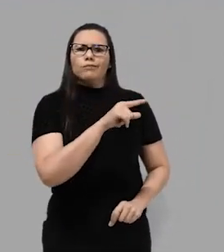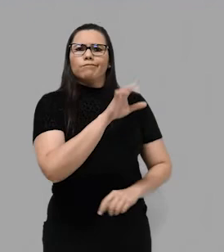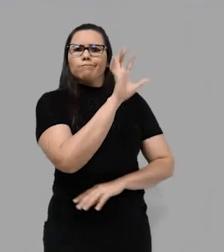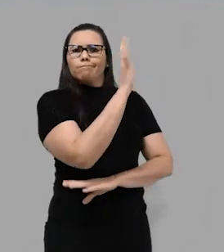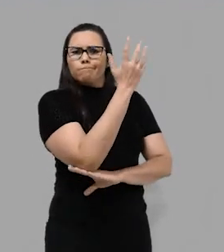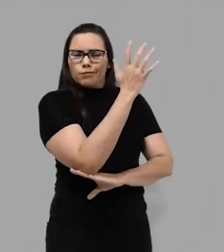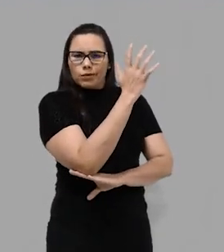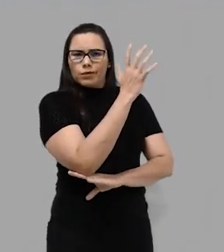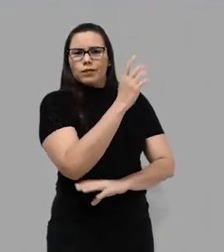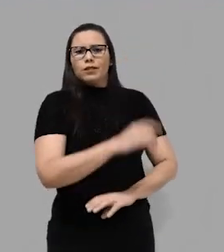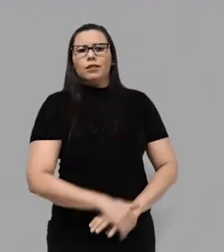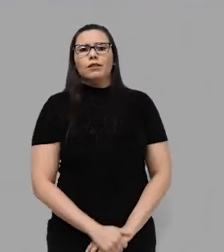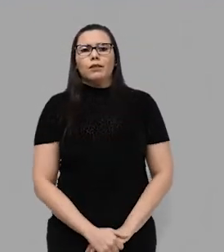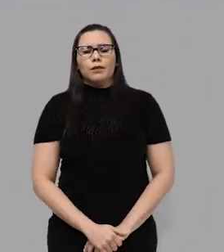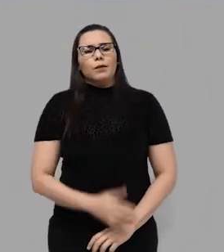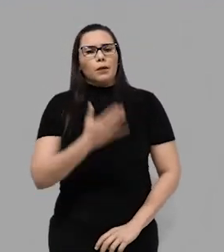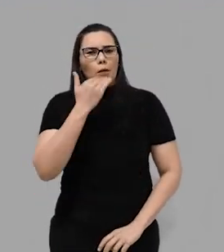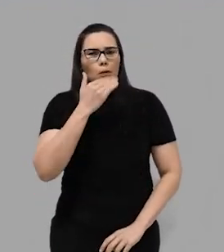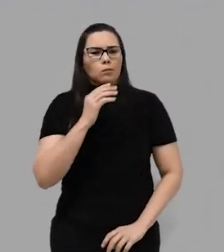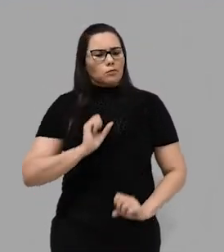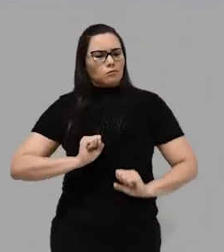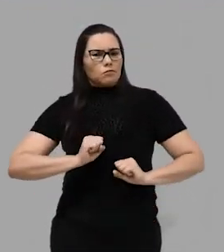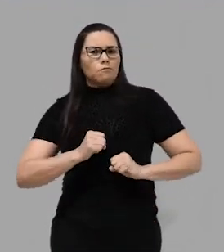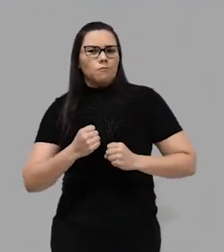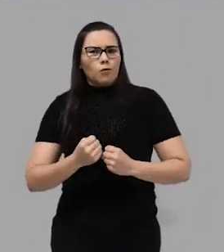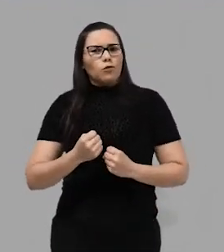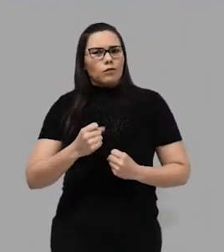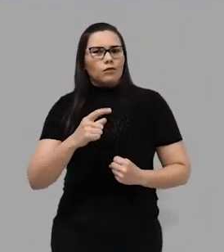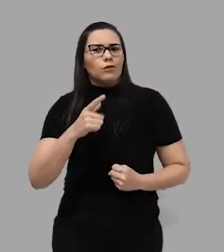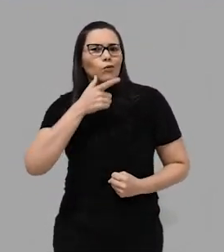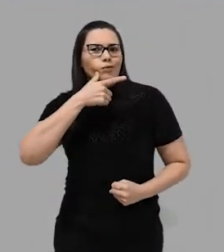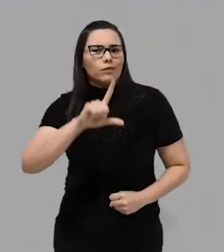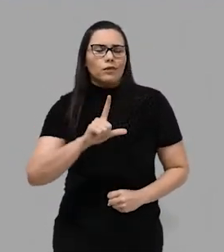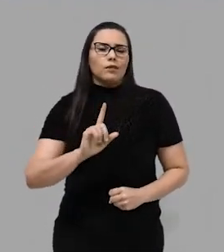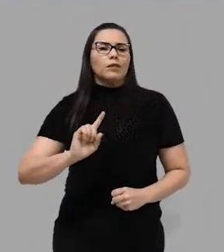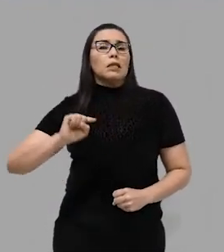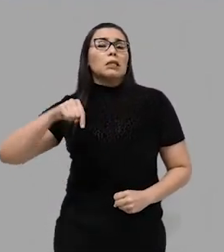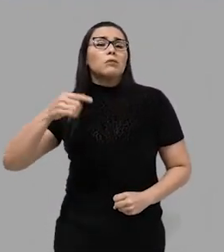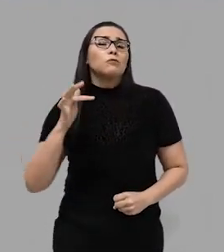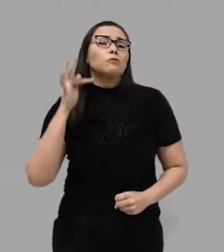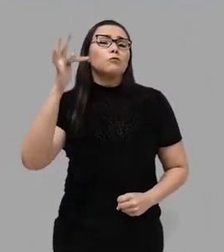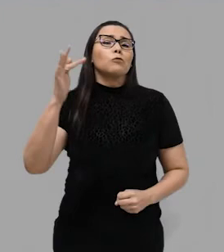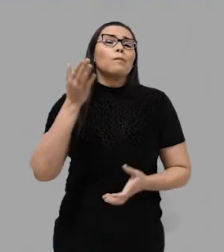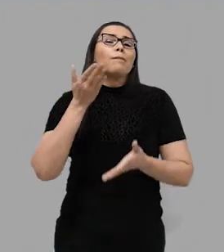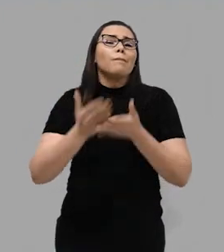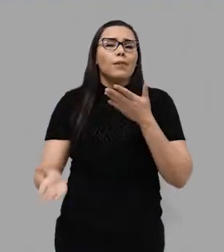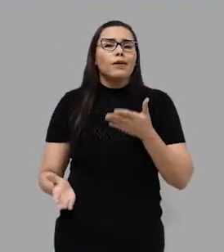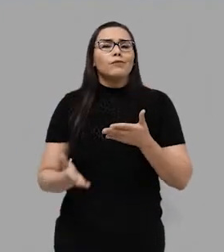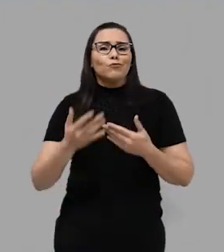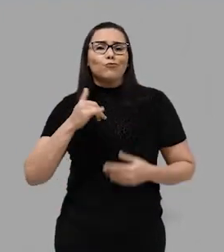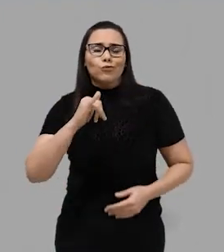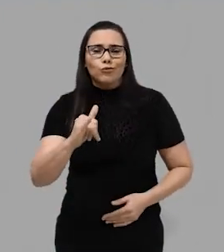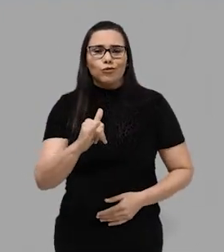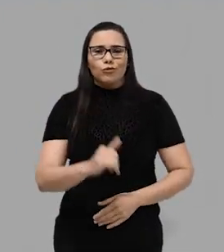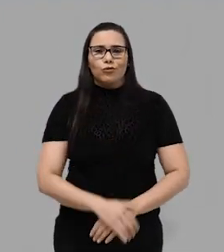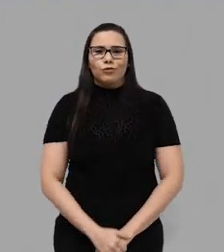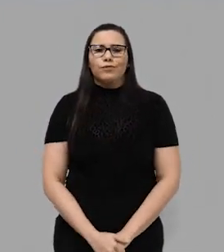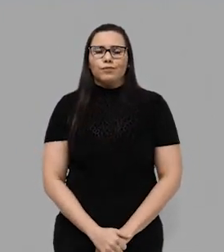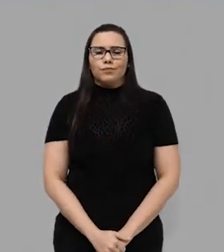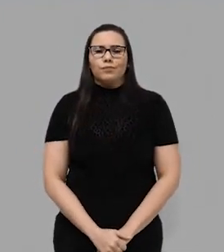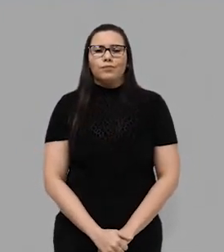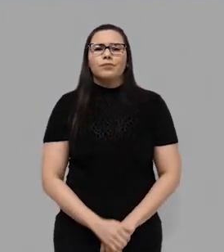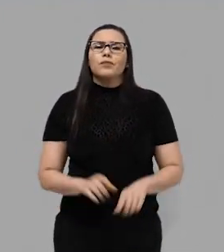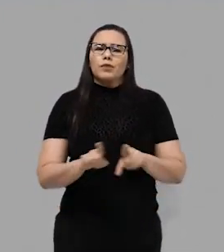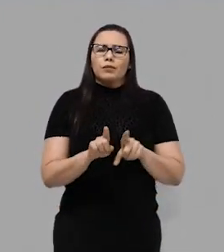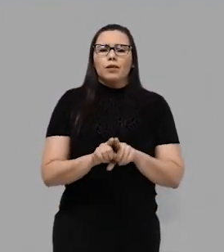ele vai gastar para promover as suas atividades diárias, né? E também a biomassa que ele consumiu da planta também